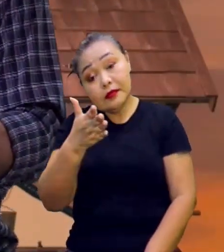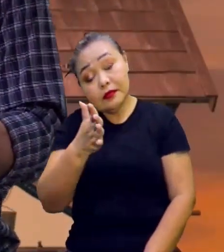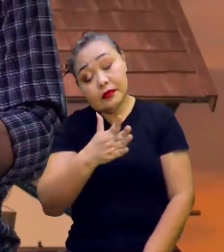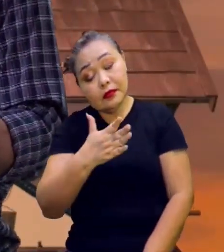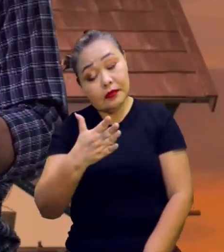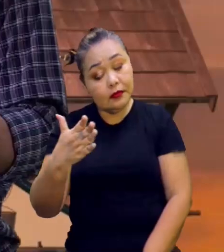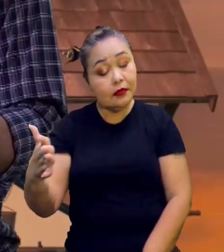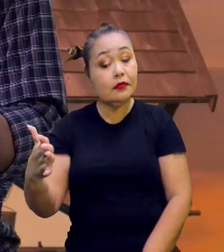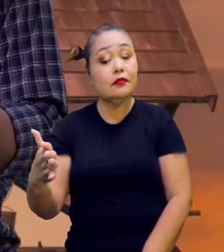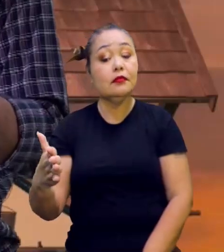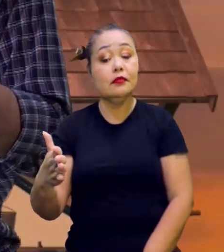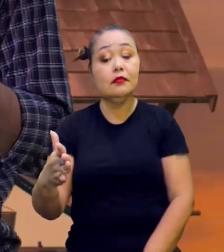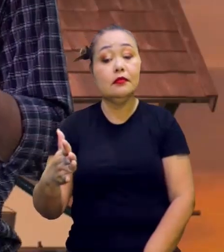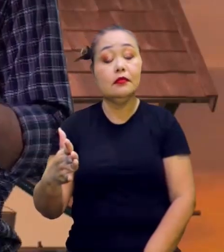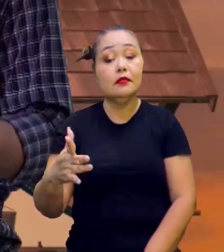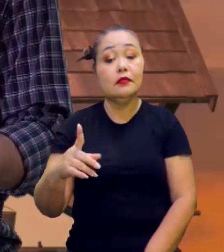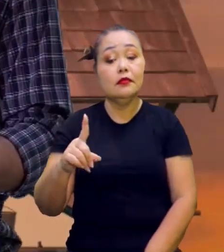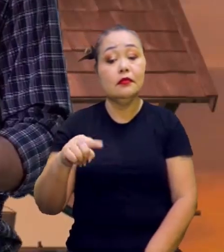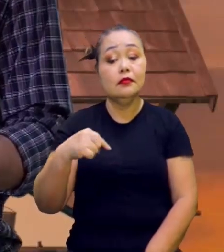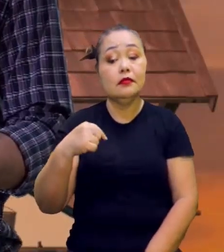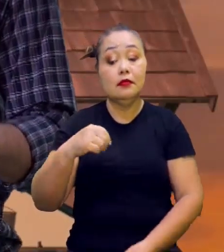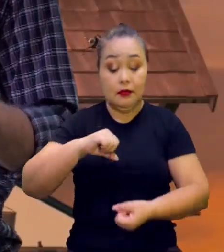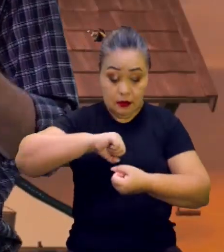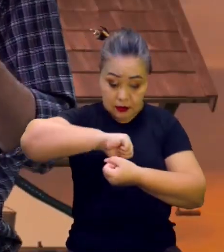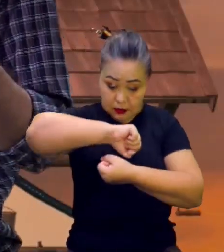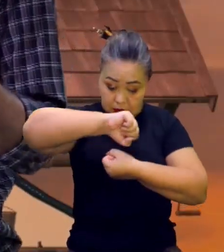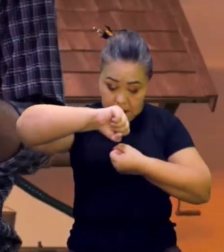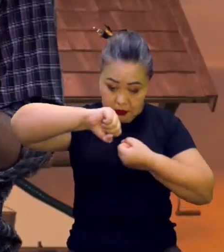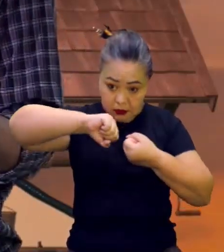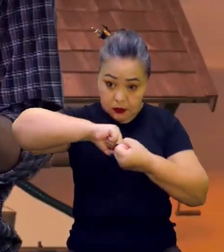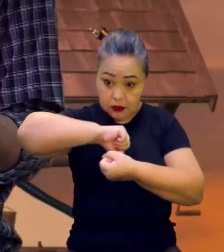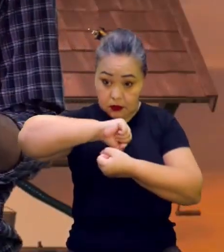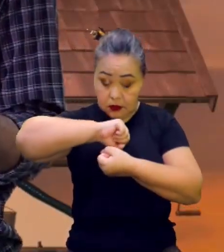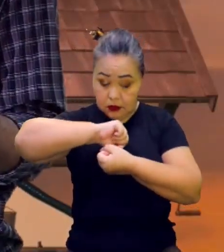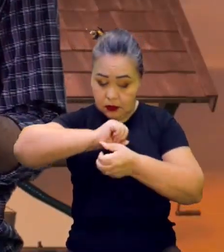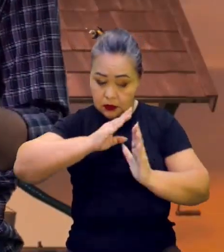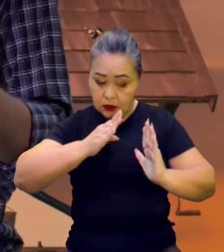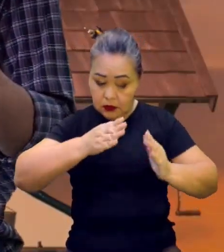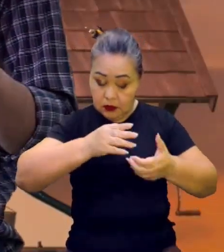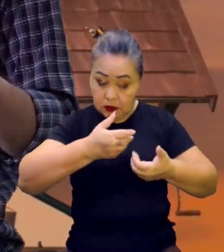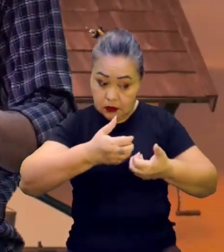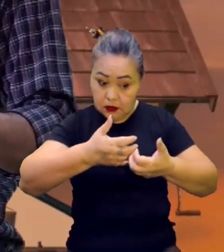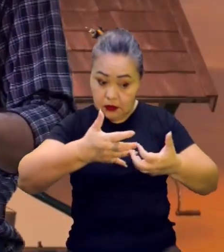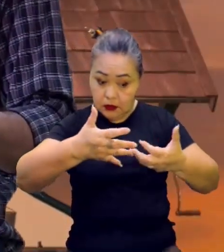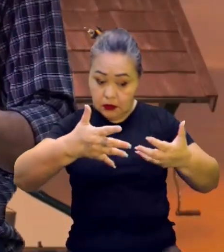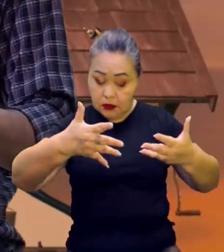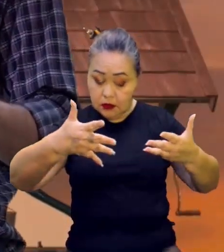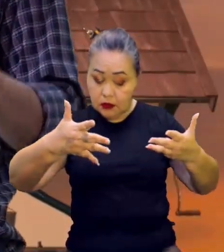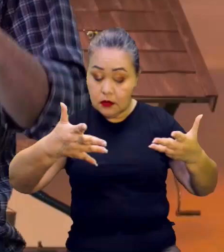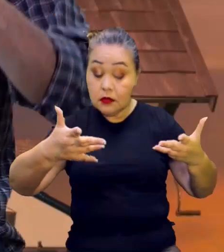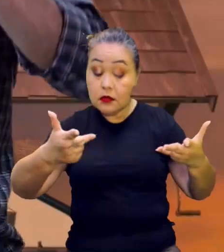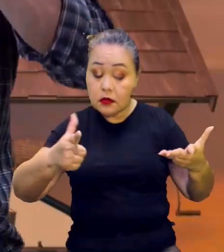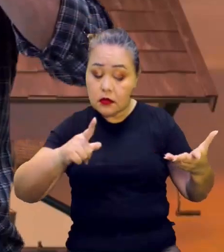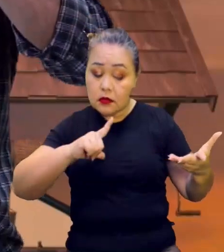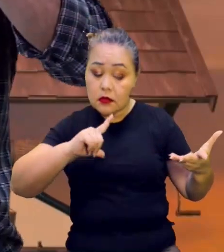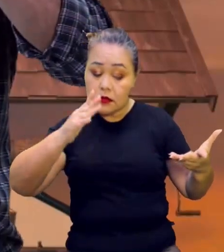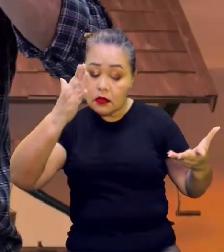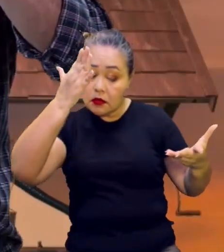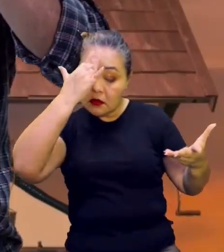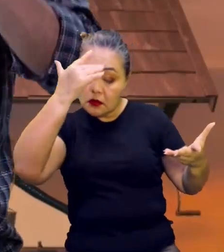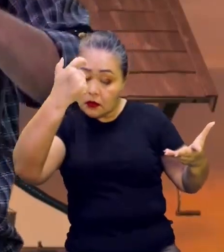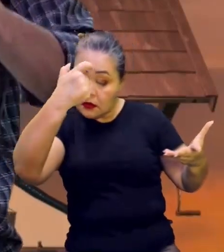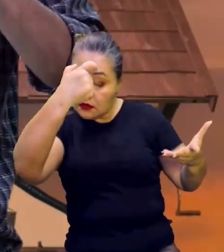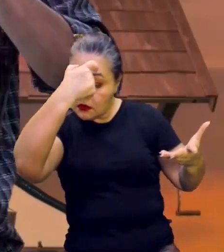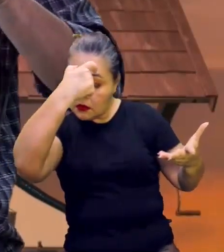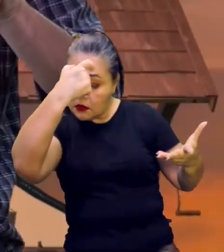linha da sustentabilidade, expansão de forma consciente